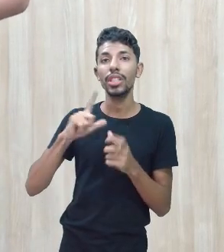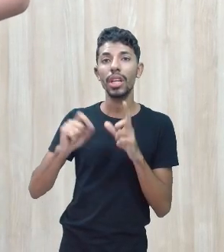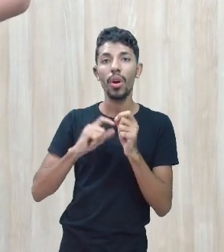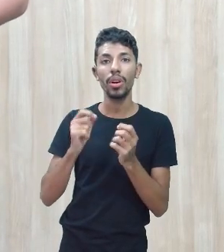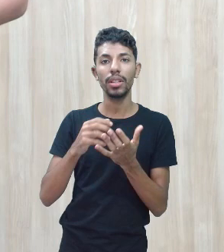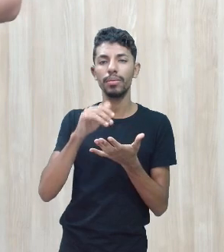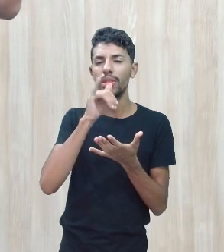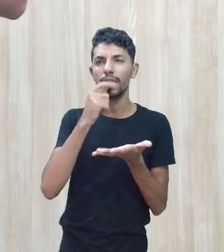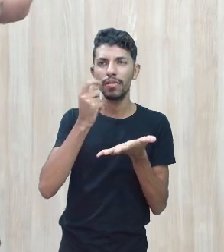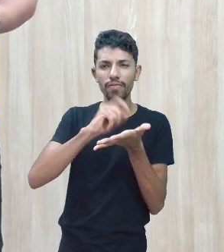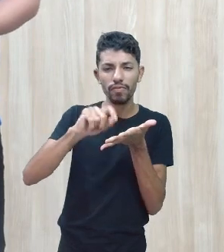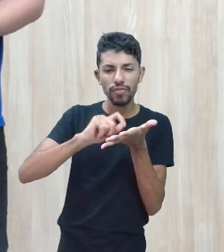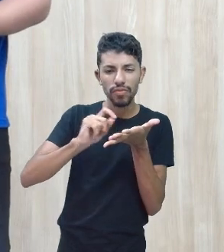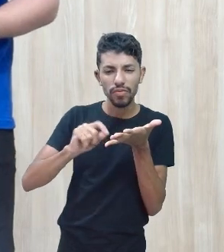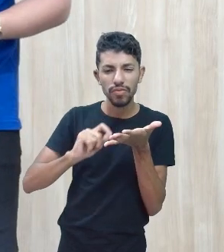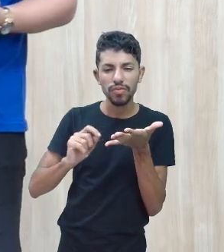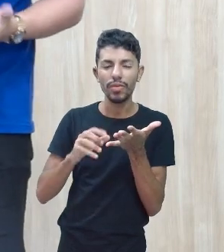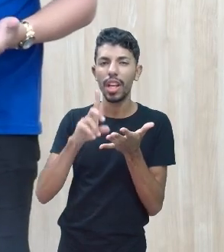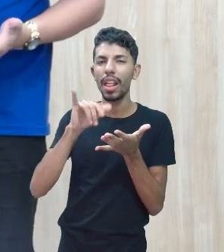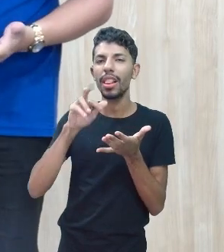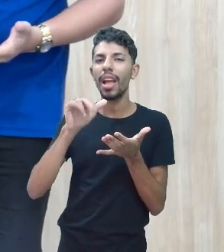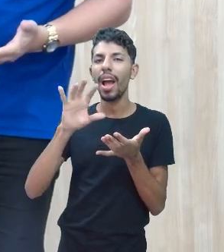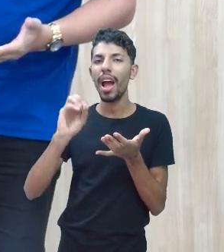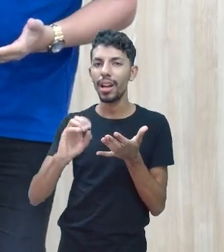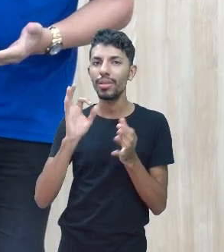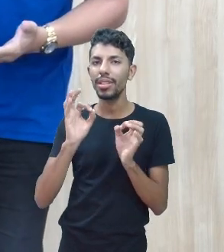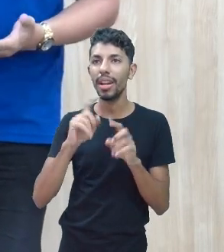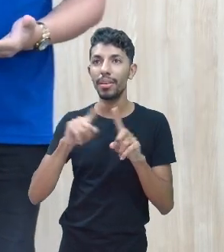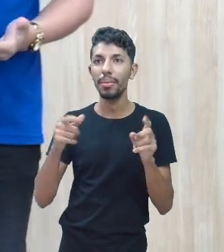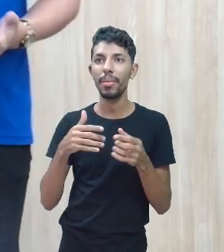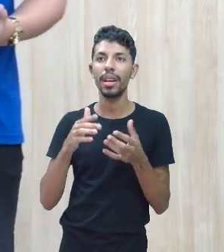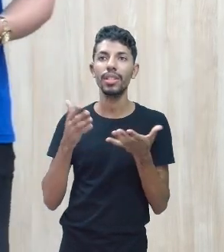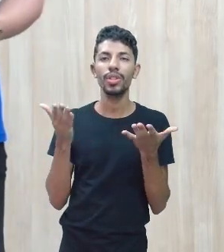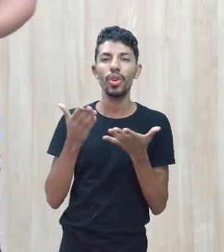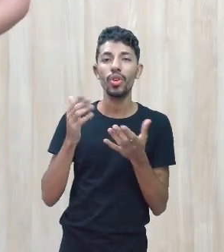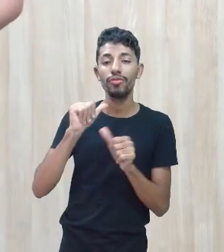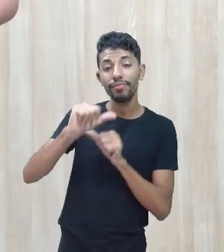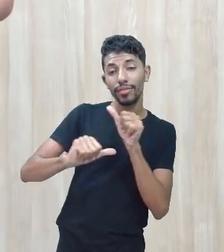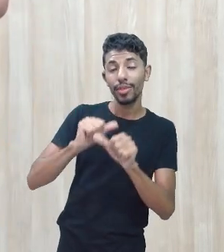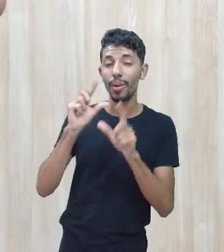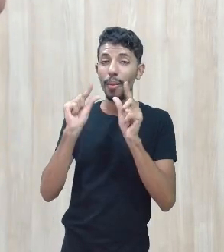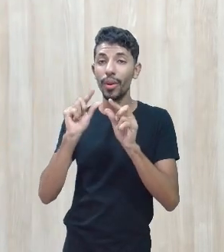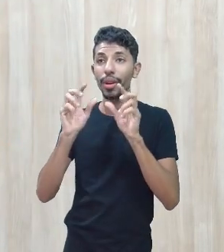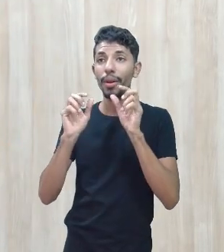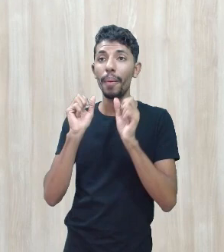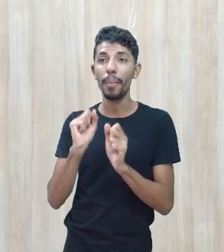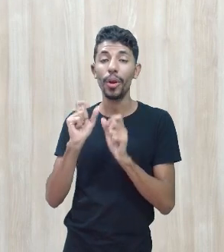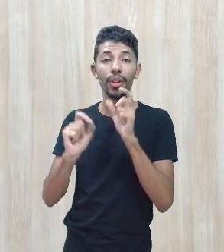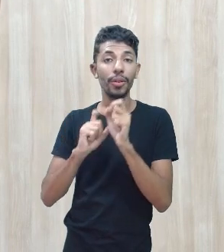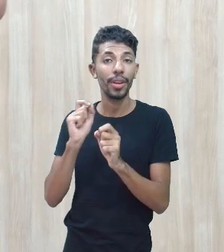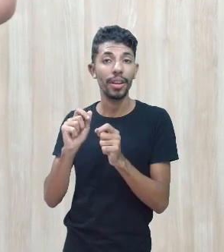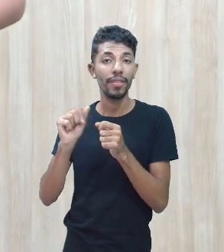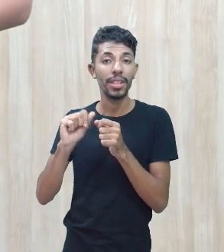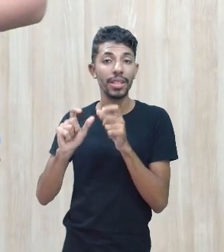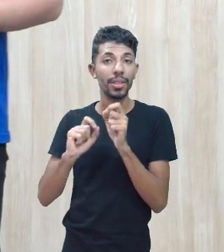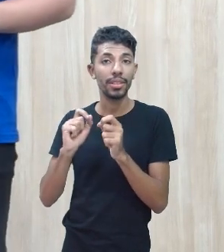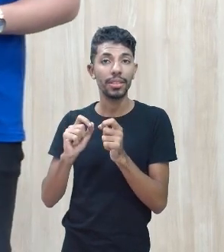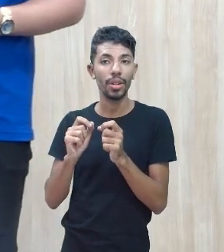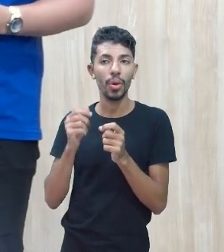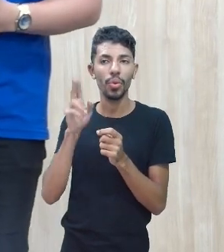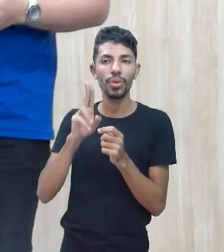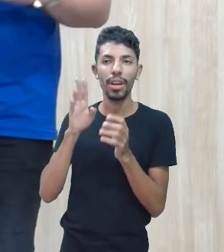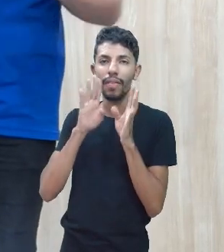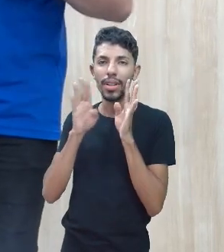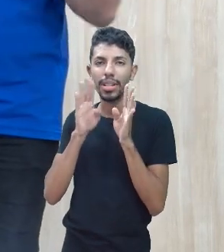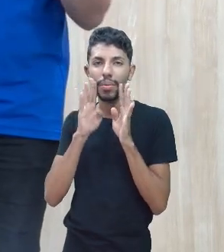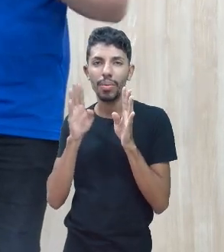queria conhecer alguém, pegava o diário de alguém. Hoje você quer conhecer alguém, olha os faces de alguém, olha as redes sociais de alguém, tá bom?